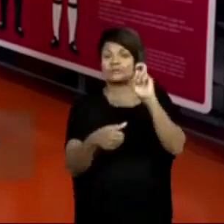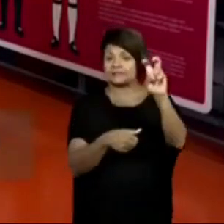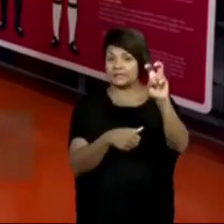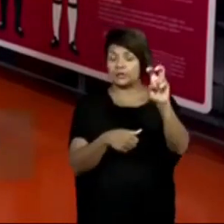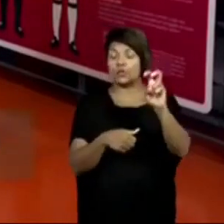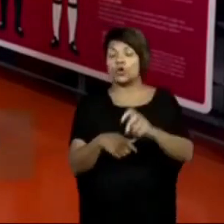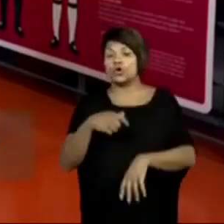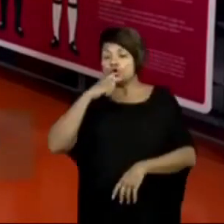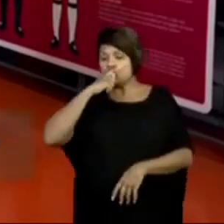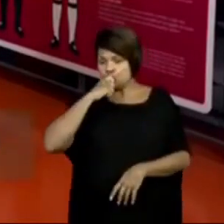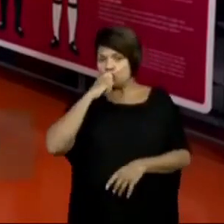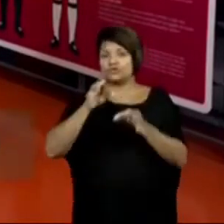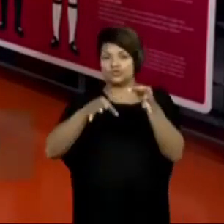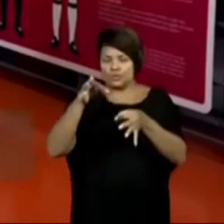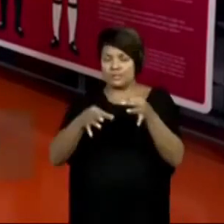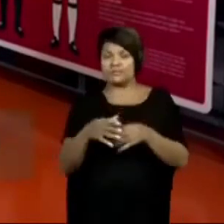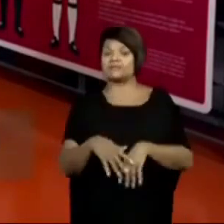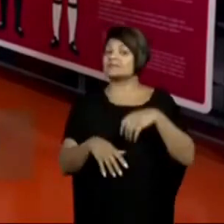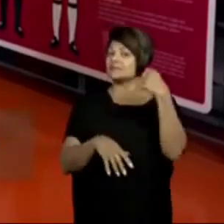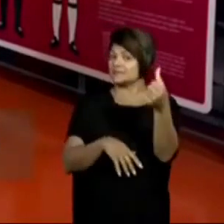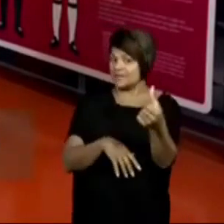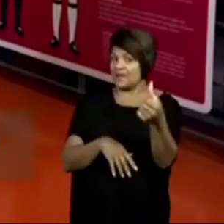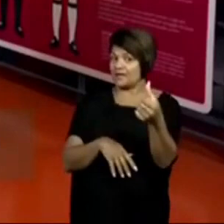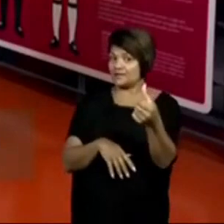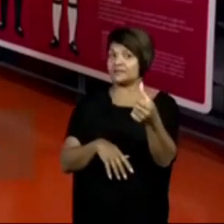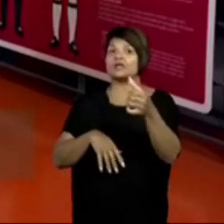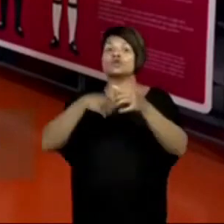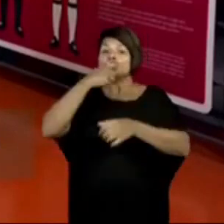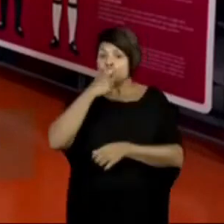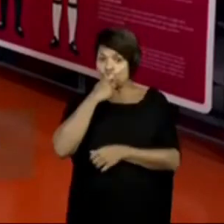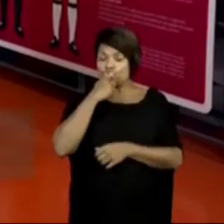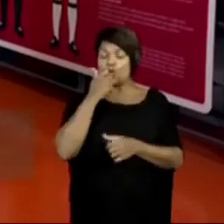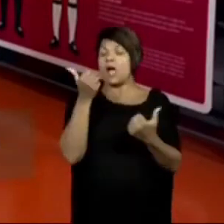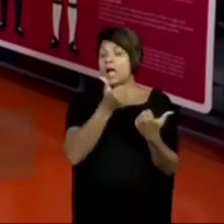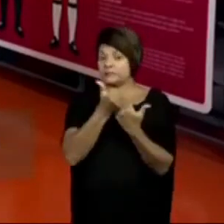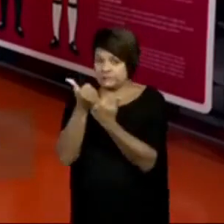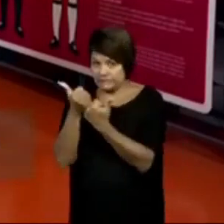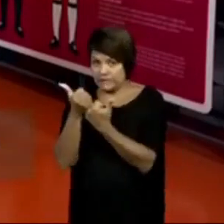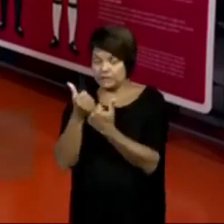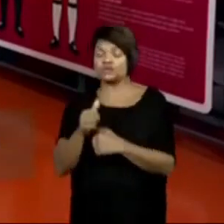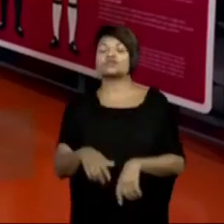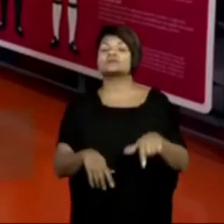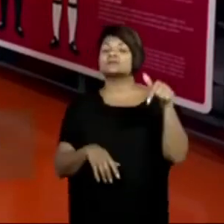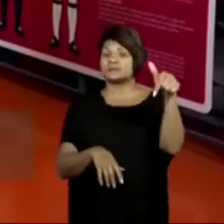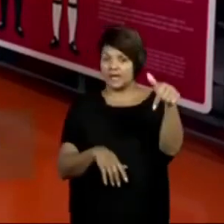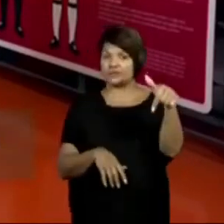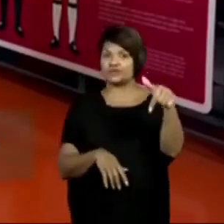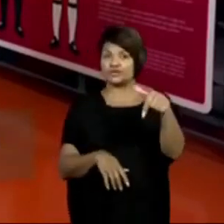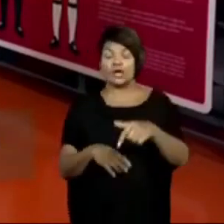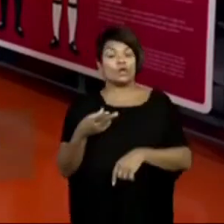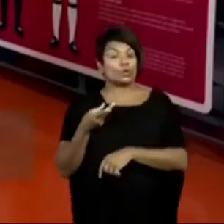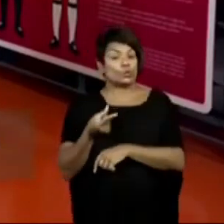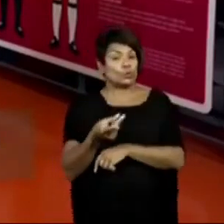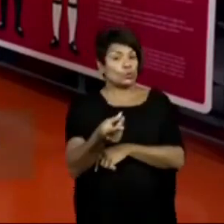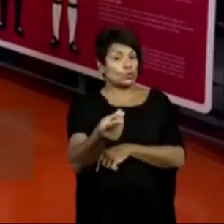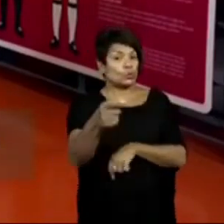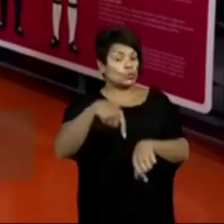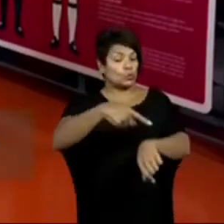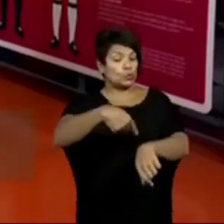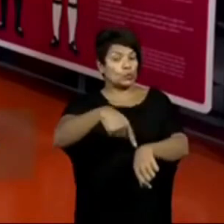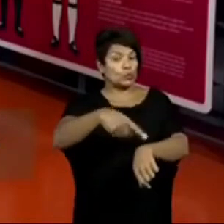árbitro. 6, árbitros assistentes. 7, a duração da